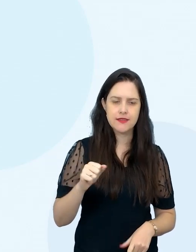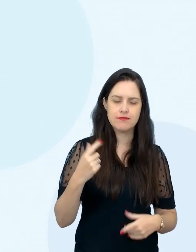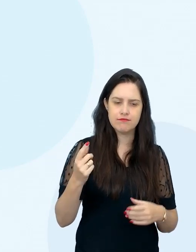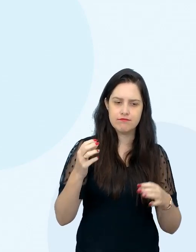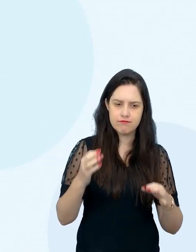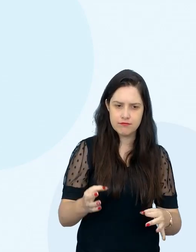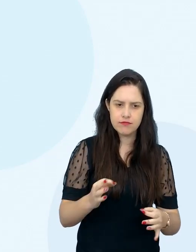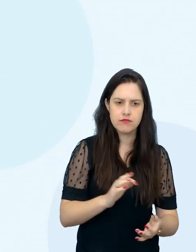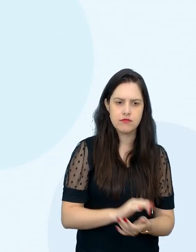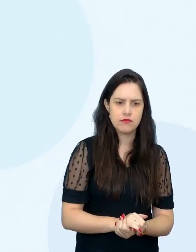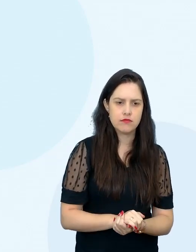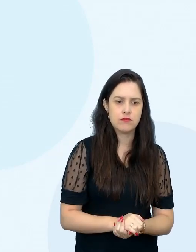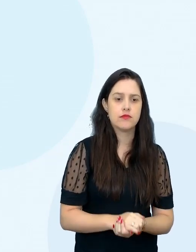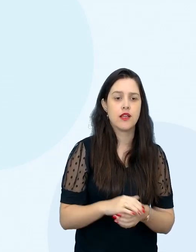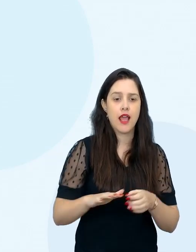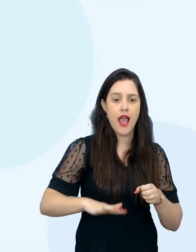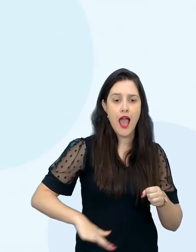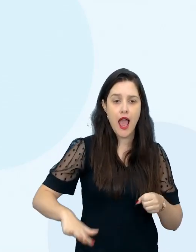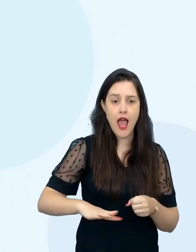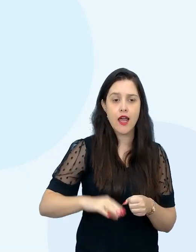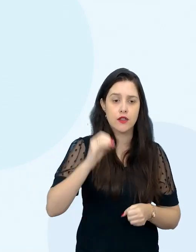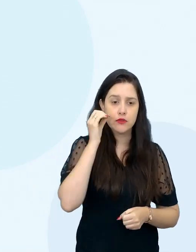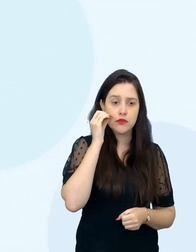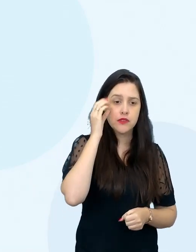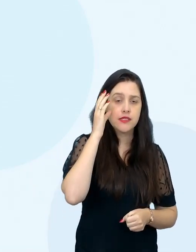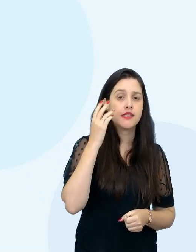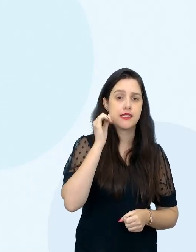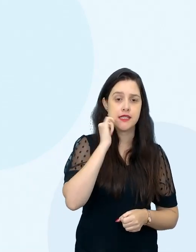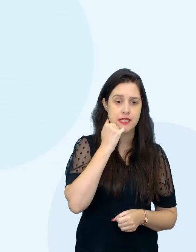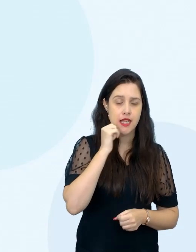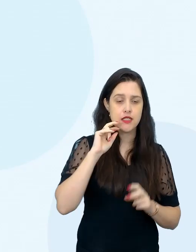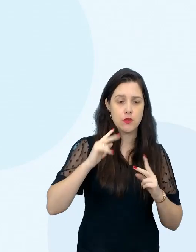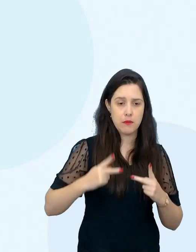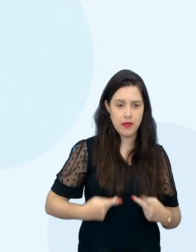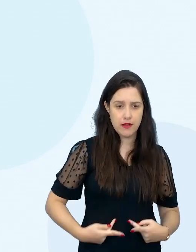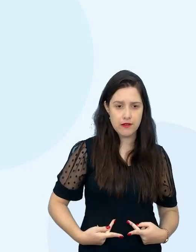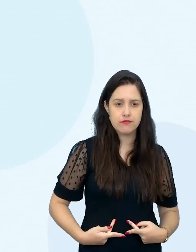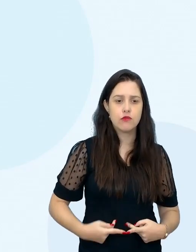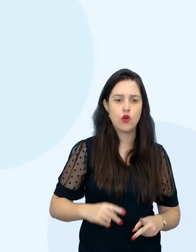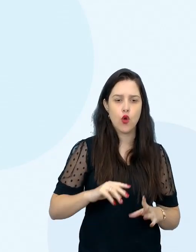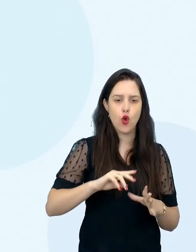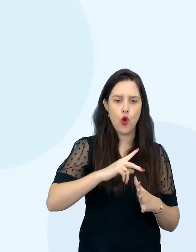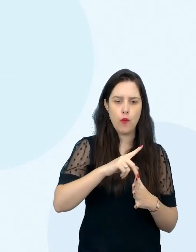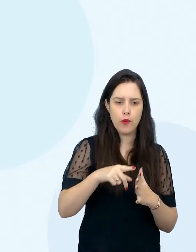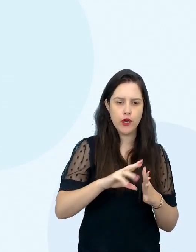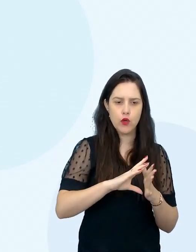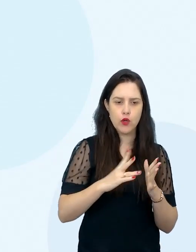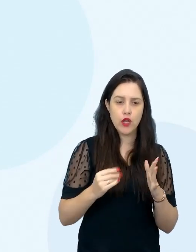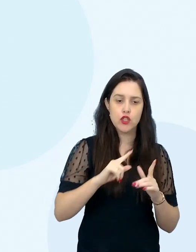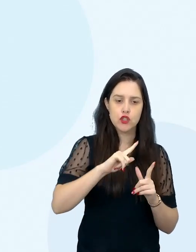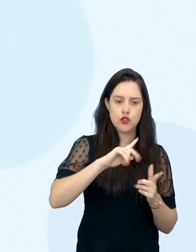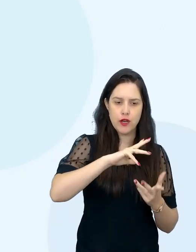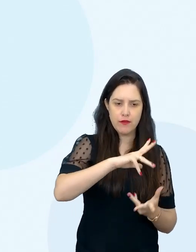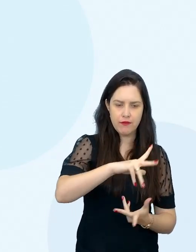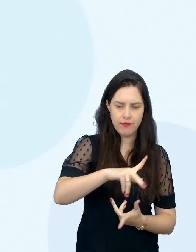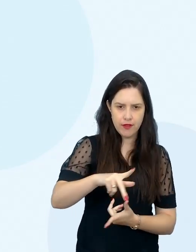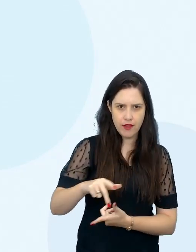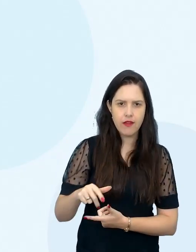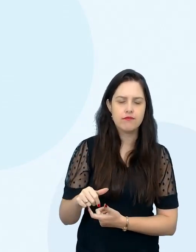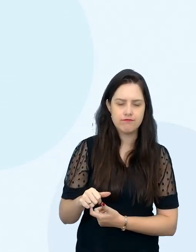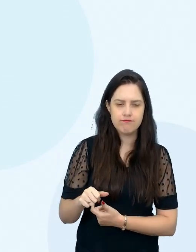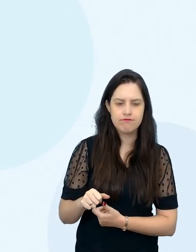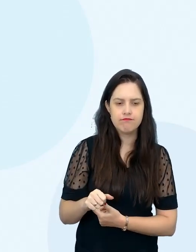certo? Área de conhecimento, ciências humanas, né, o componente curricular, geografia, no caso que a gente está focando